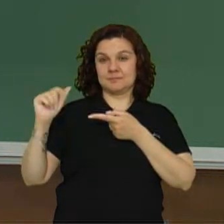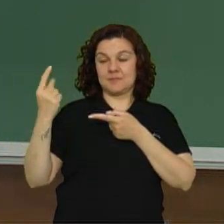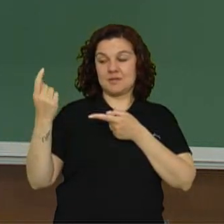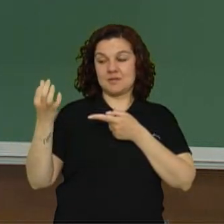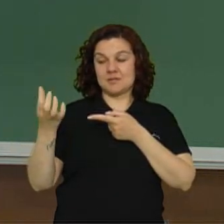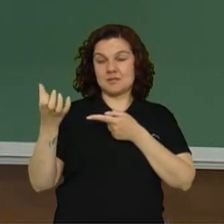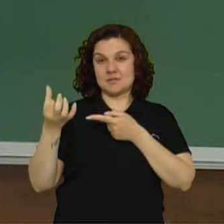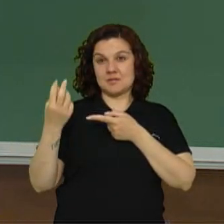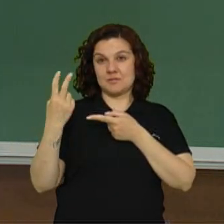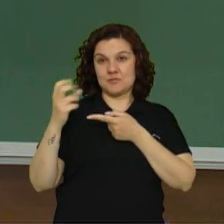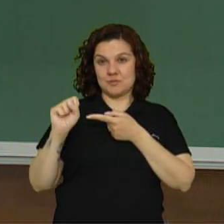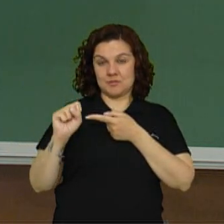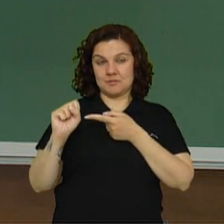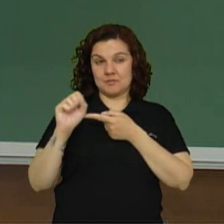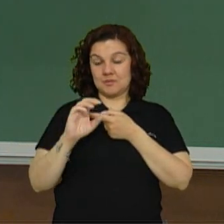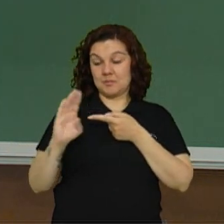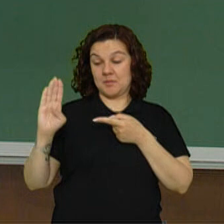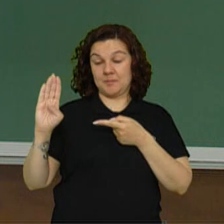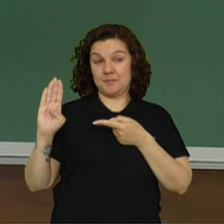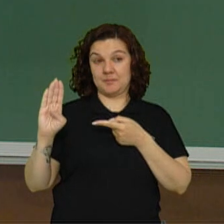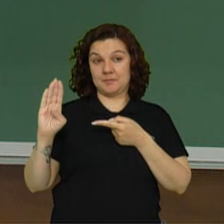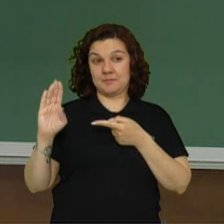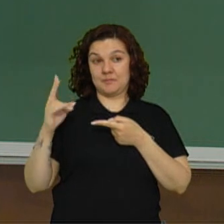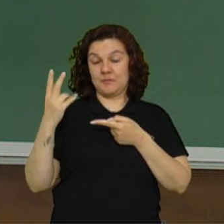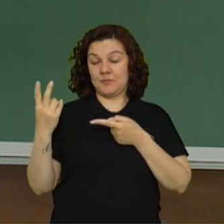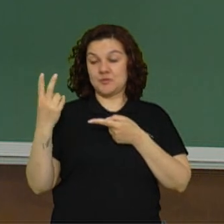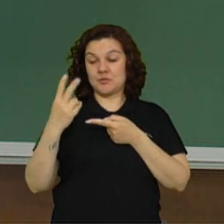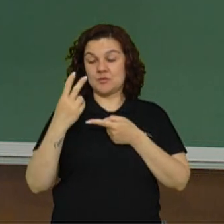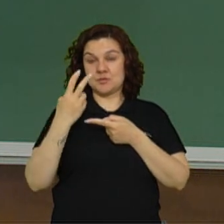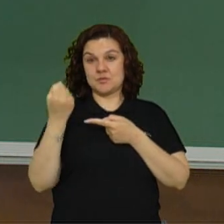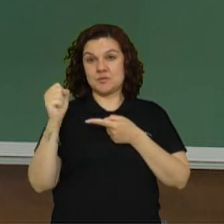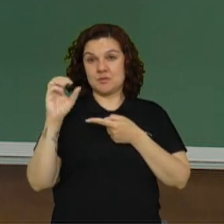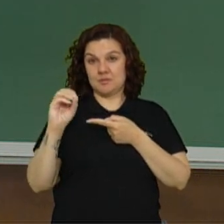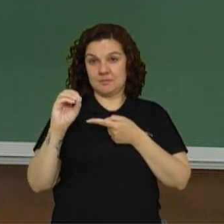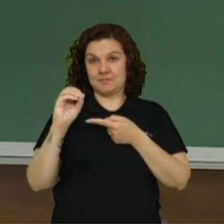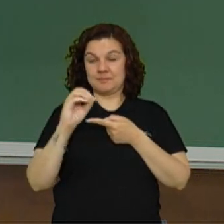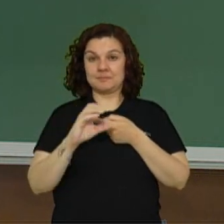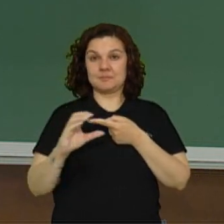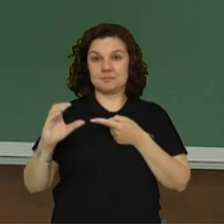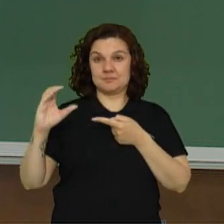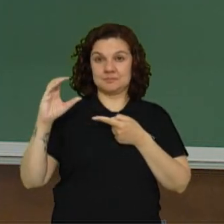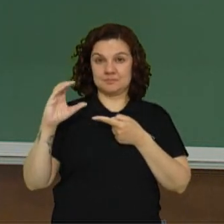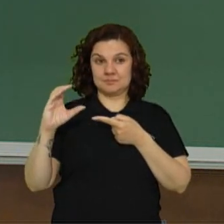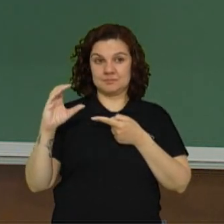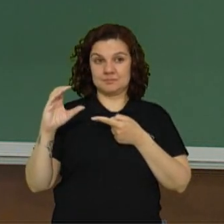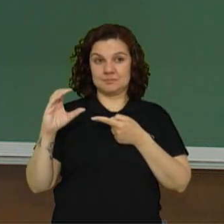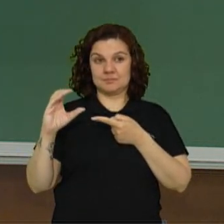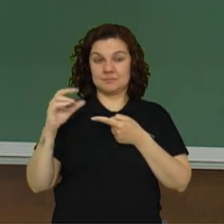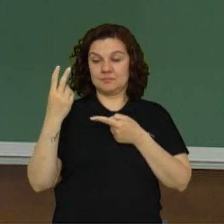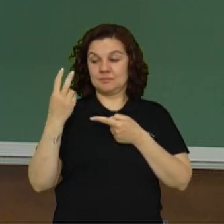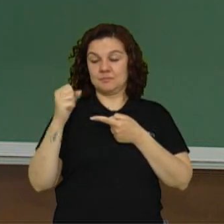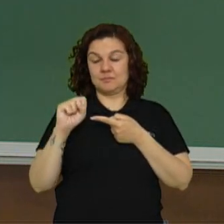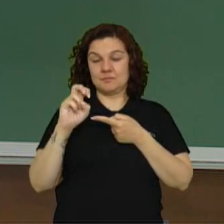16.628. Letra B, 22.280. Letra C,